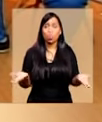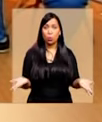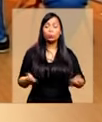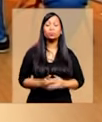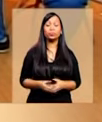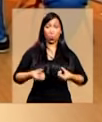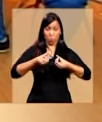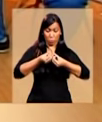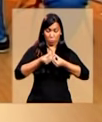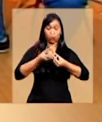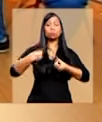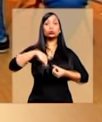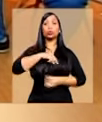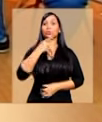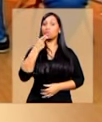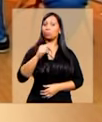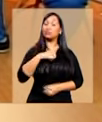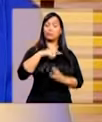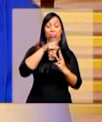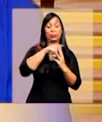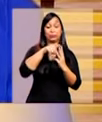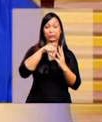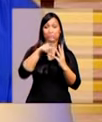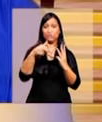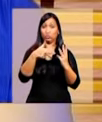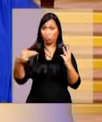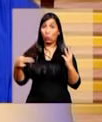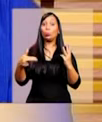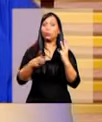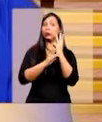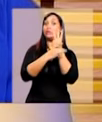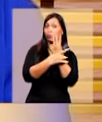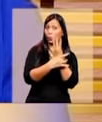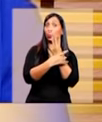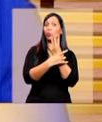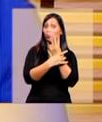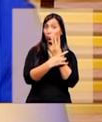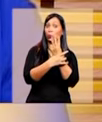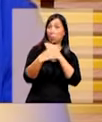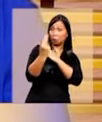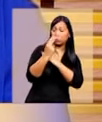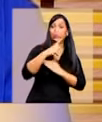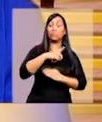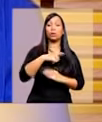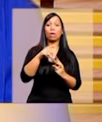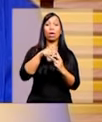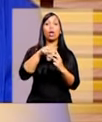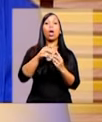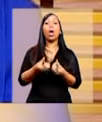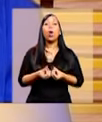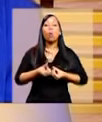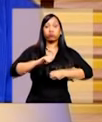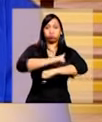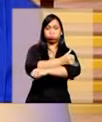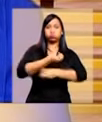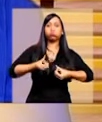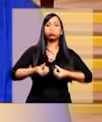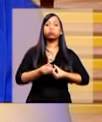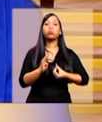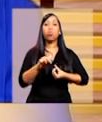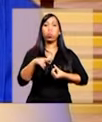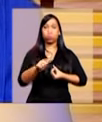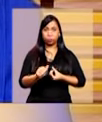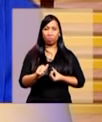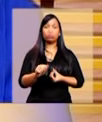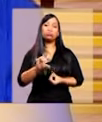No budismo, nós dizemos que existem 3 fontes seguras de refúgio. A primeira é o Buda, não no